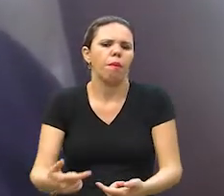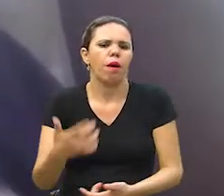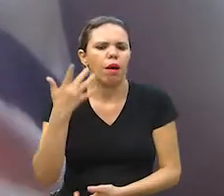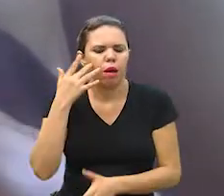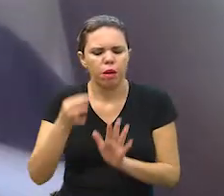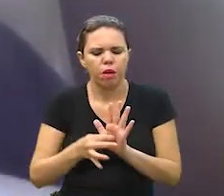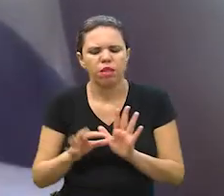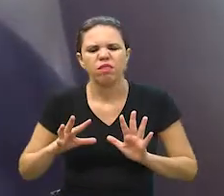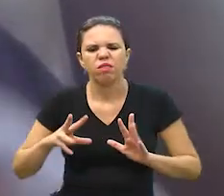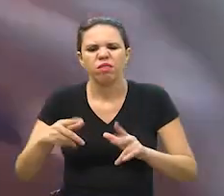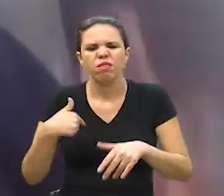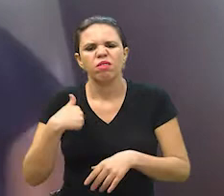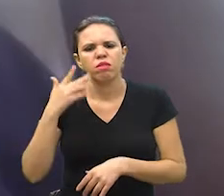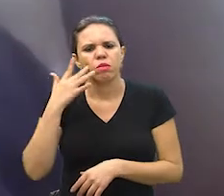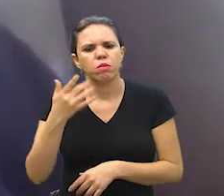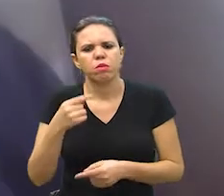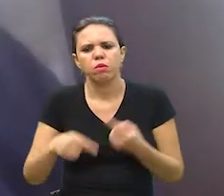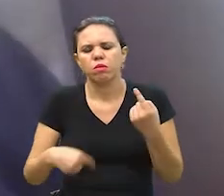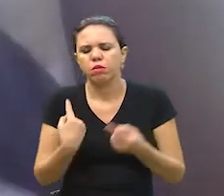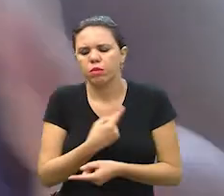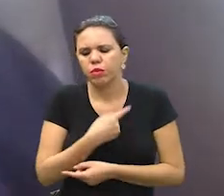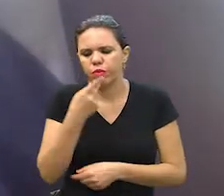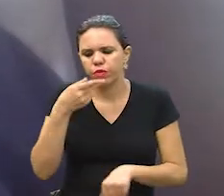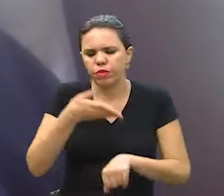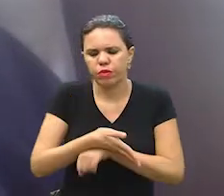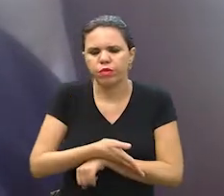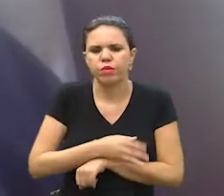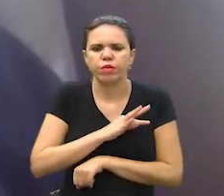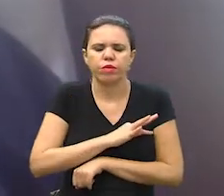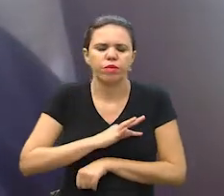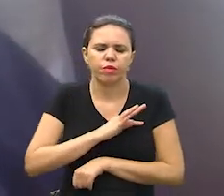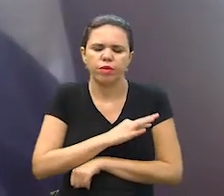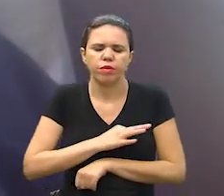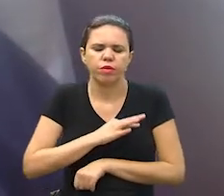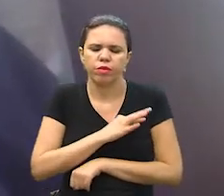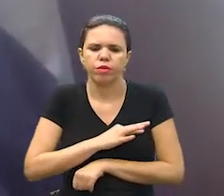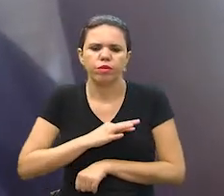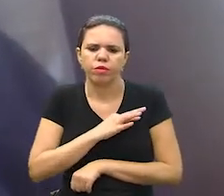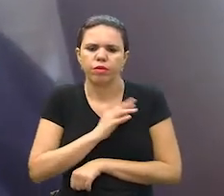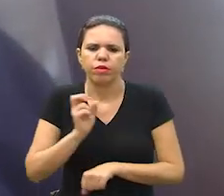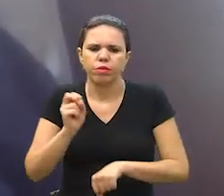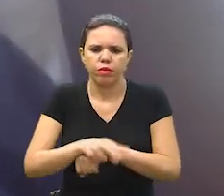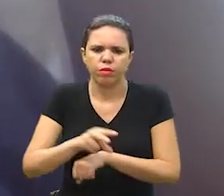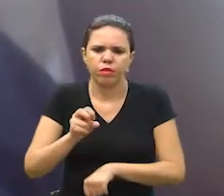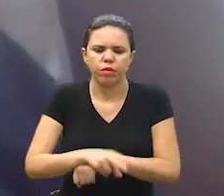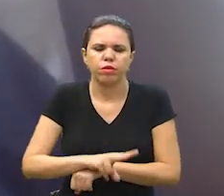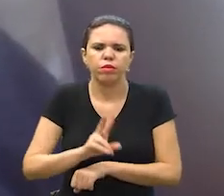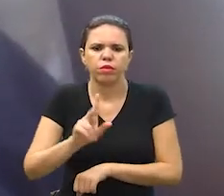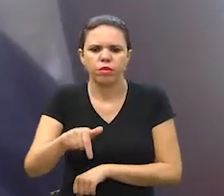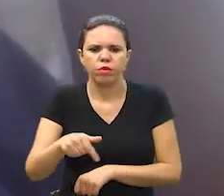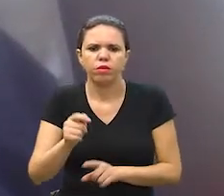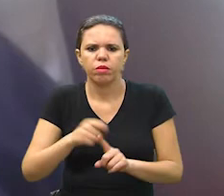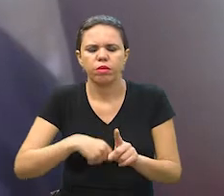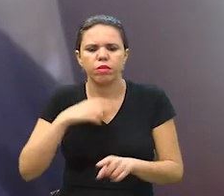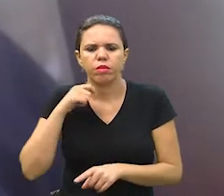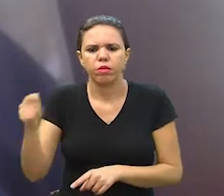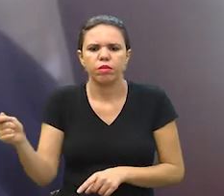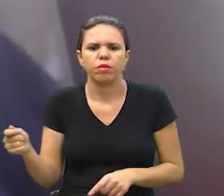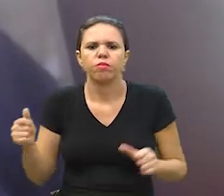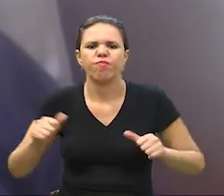mim, de tudo, que eu acho que não cabe a gente estar entrando em questão técnica toda aqui de epidemiologia, mas vai atravessar o mês de abril.